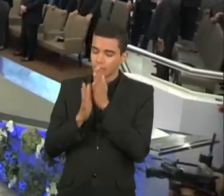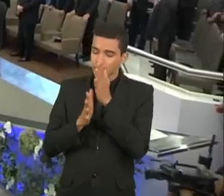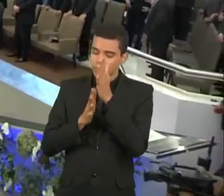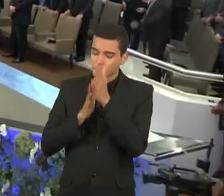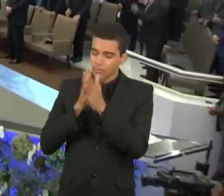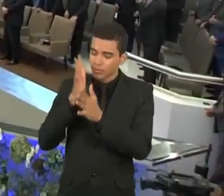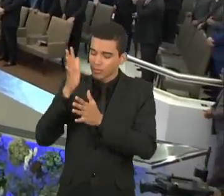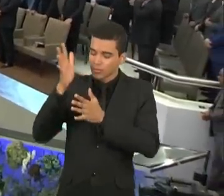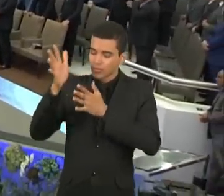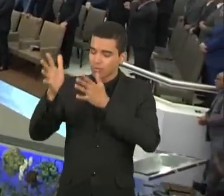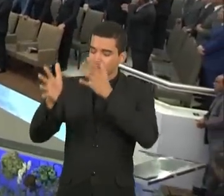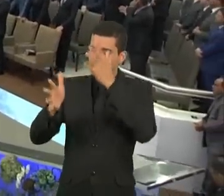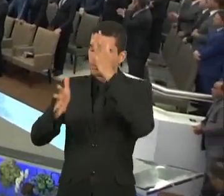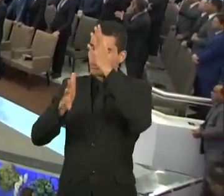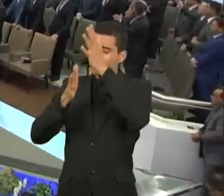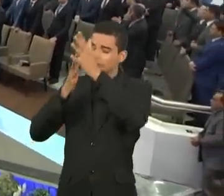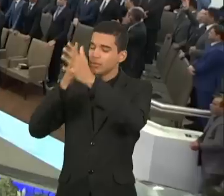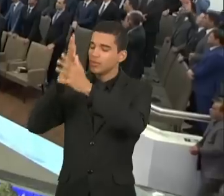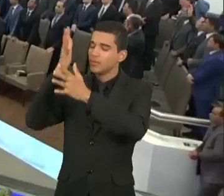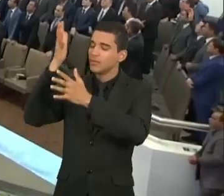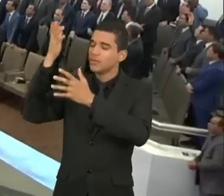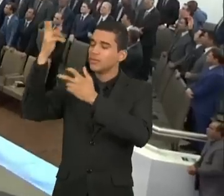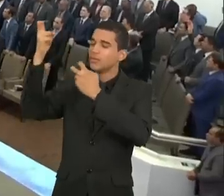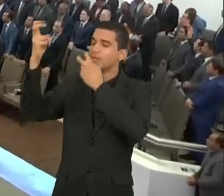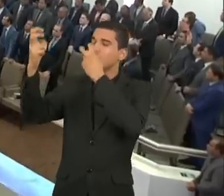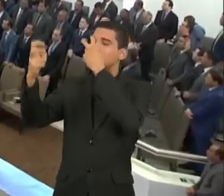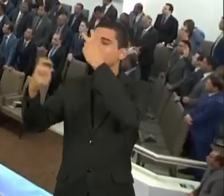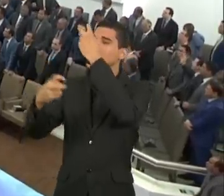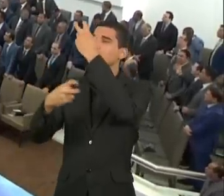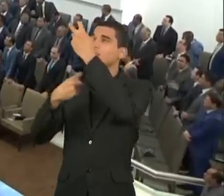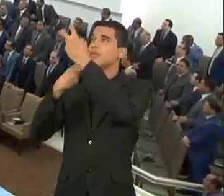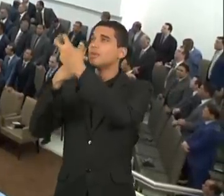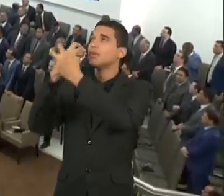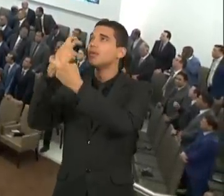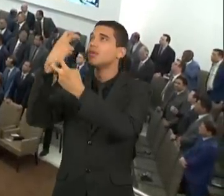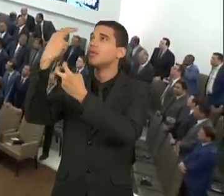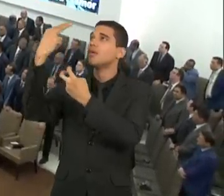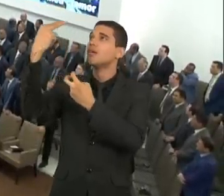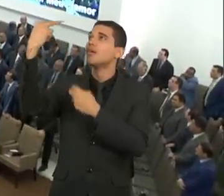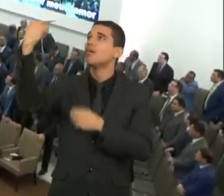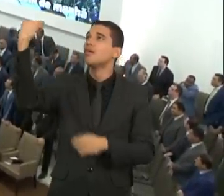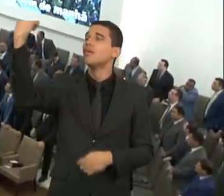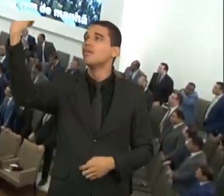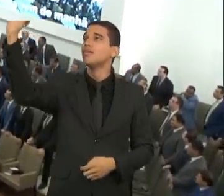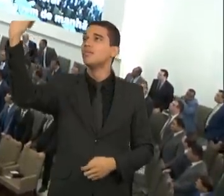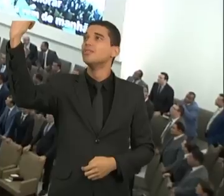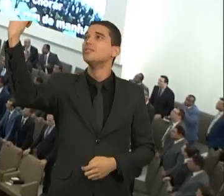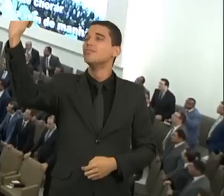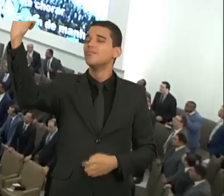ouvidos estão sensíveis para ouvir meu clamor.